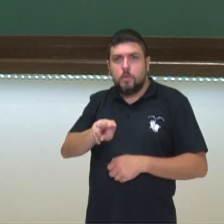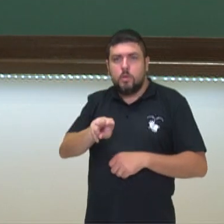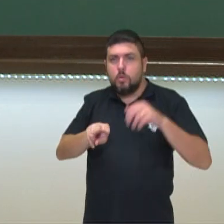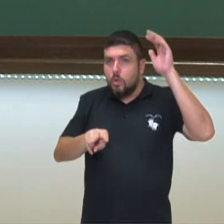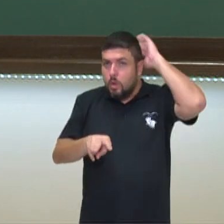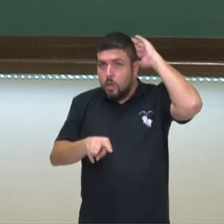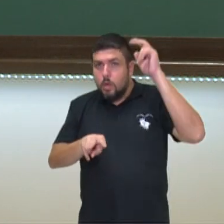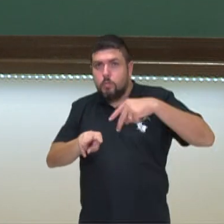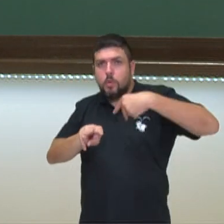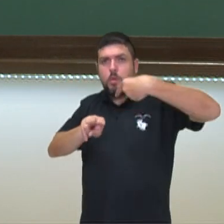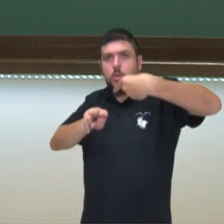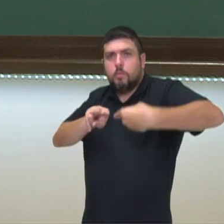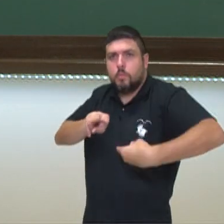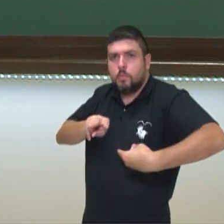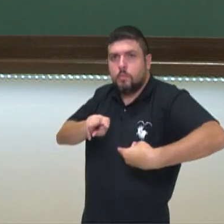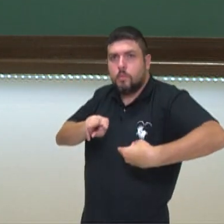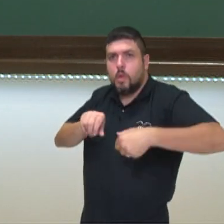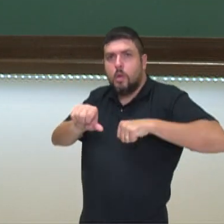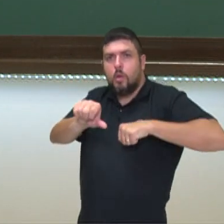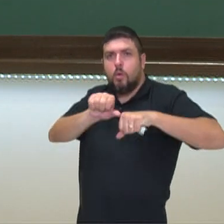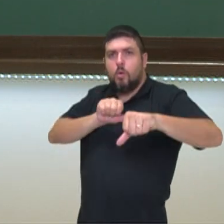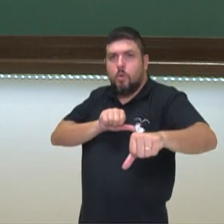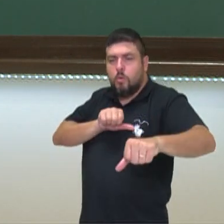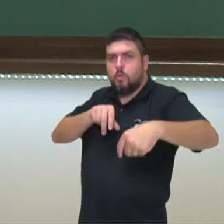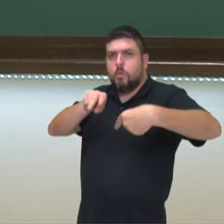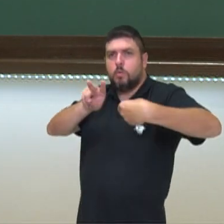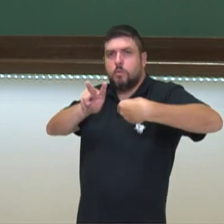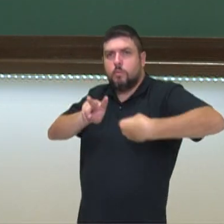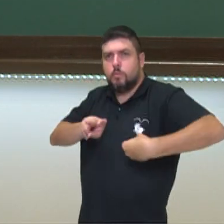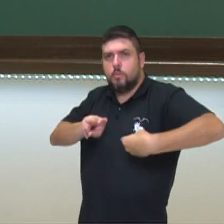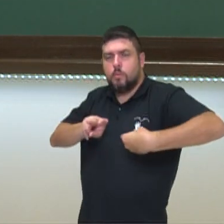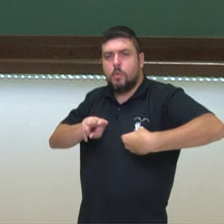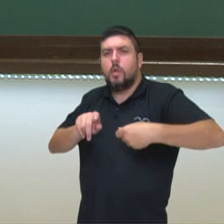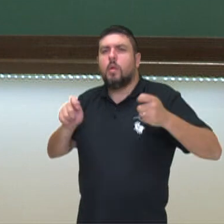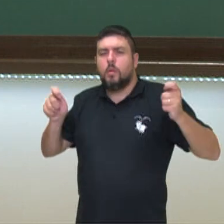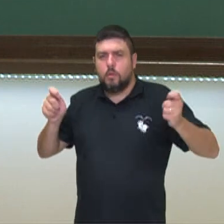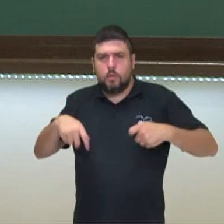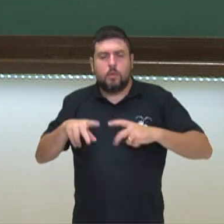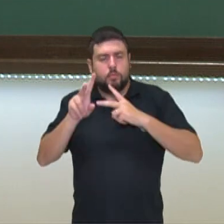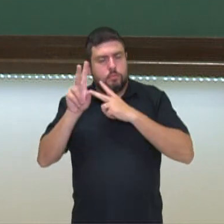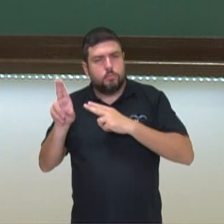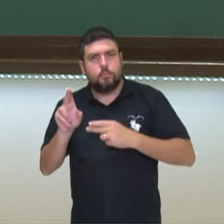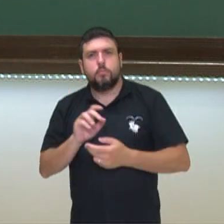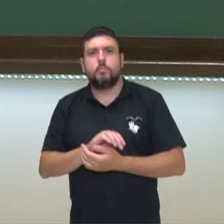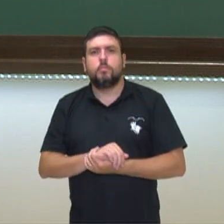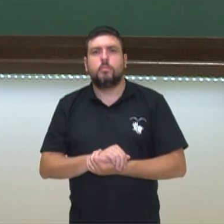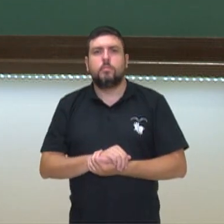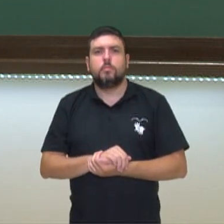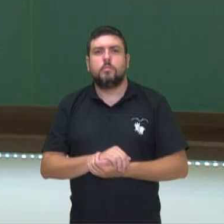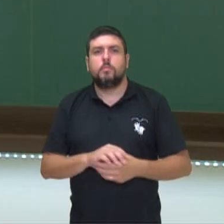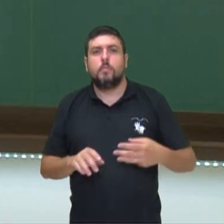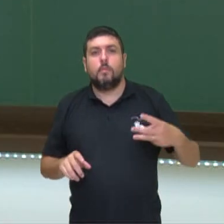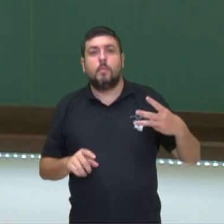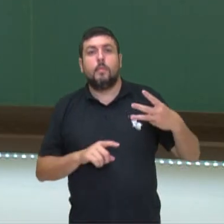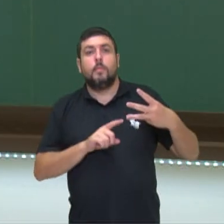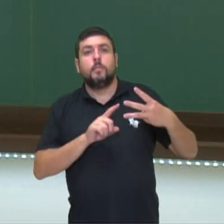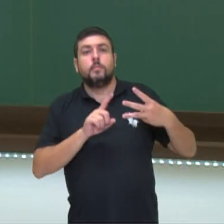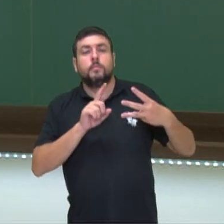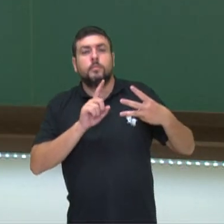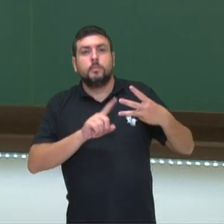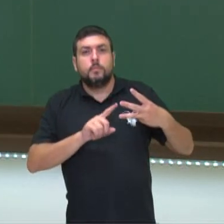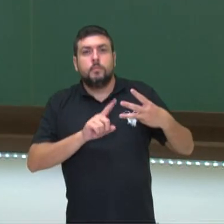cabeça para baixo e aí as coisas podem ser que funcionem e evite o contágio. E a terceira que foi escolhida